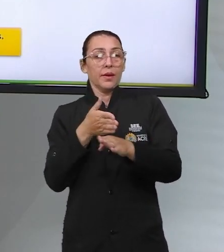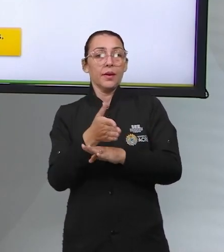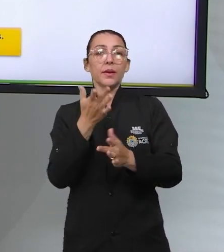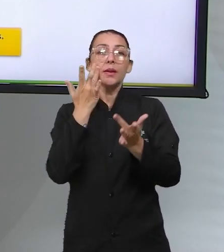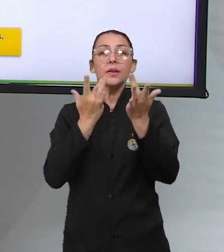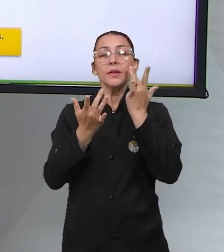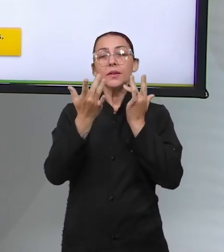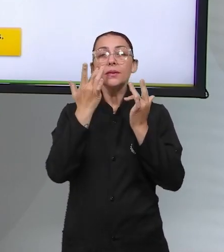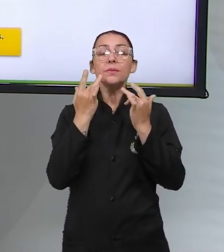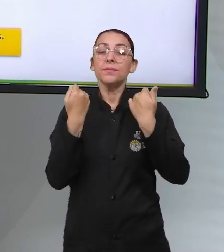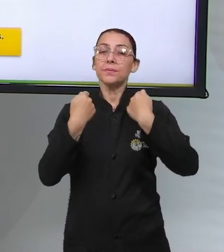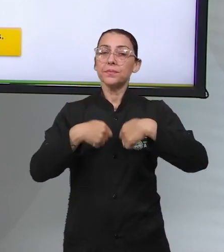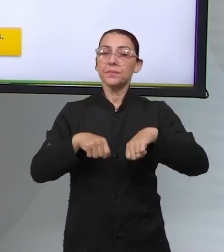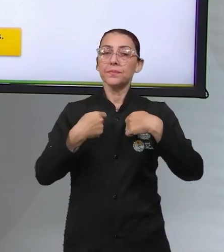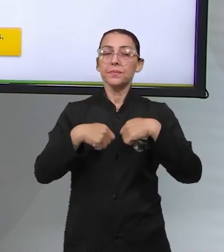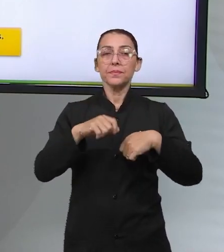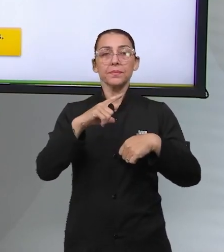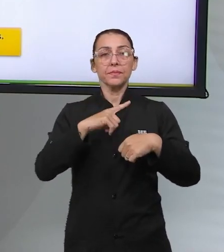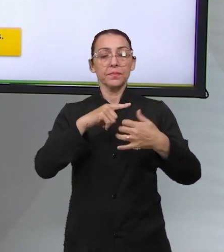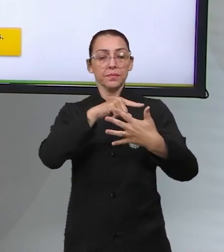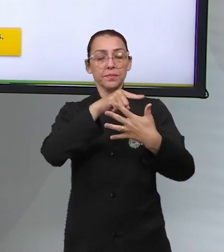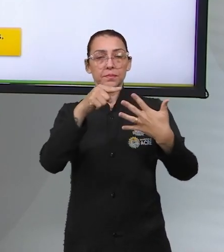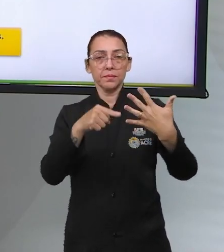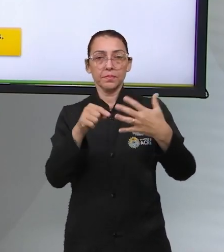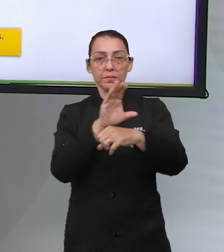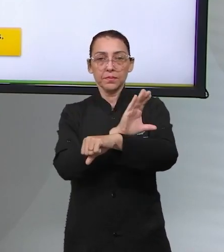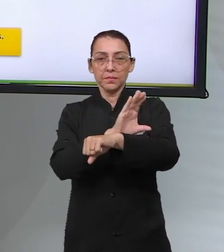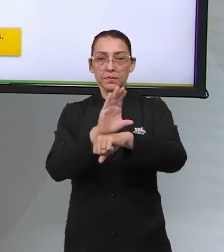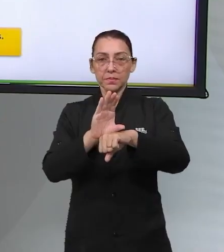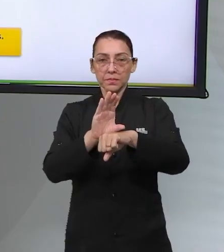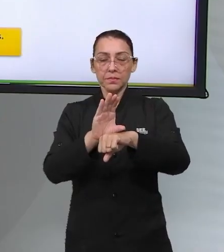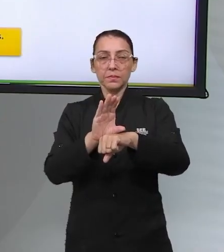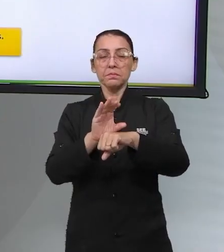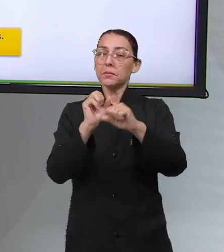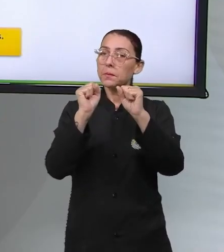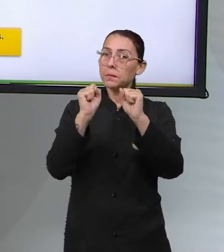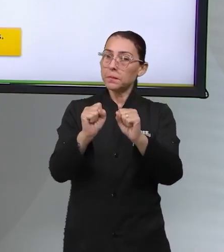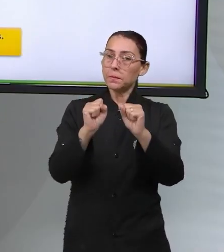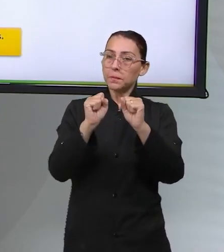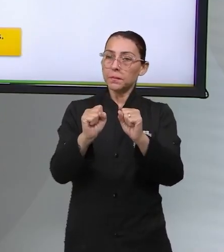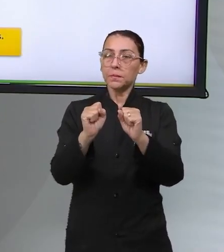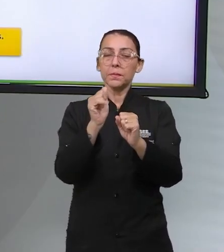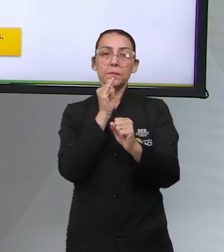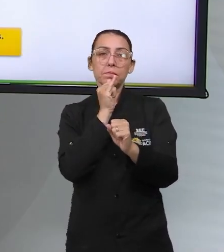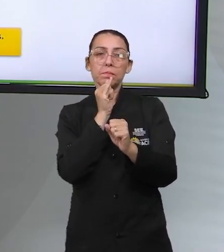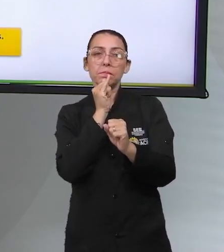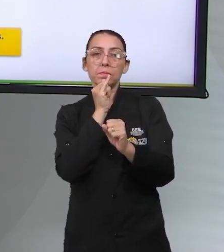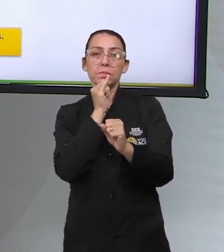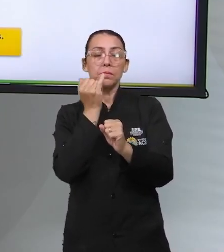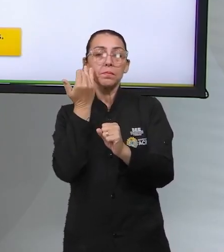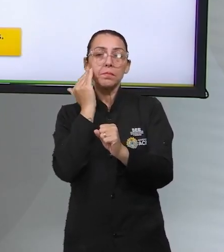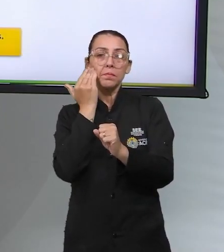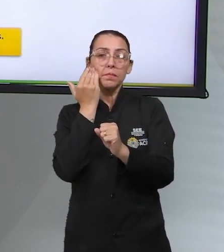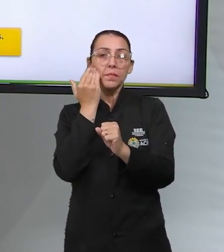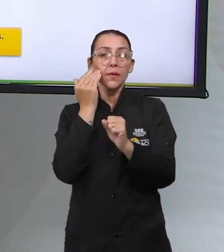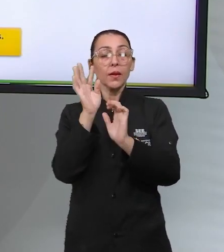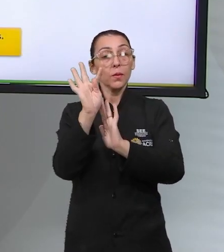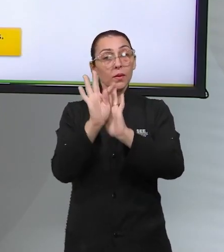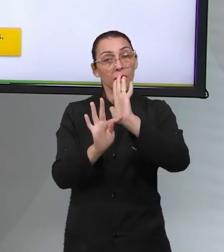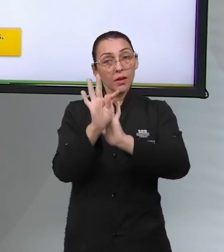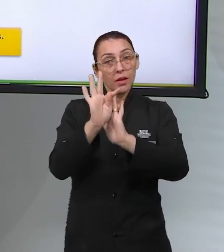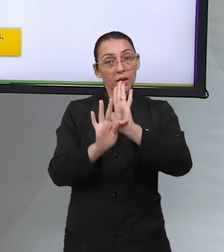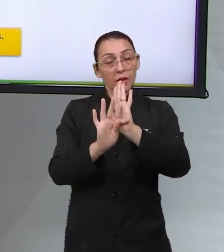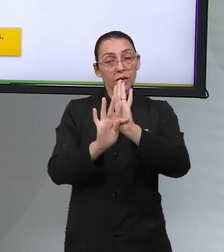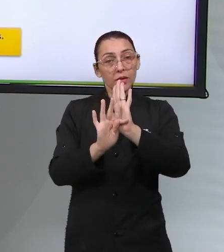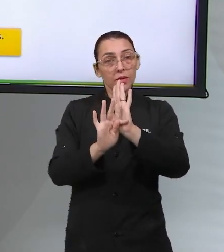teatro, você precisa ter os elementos culturais para poder, digamos assim, compreender aquele texto